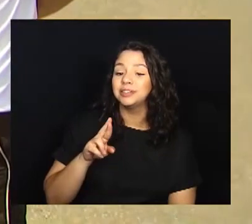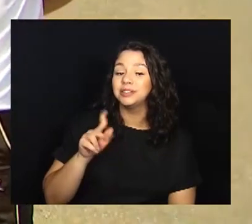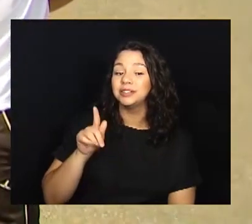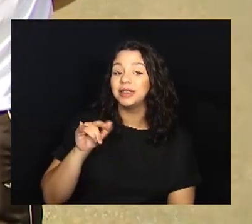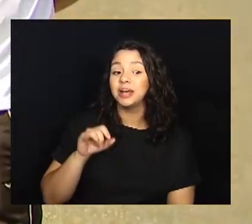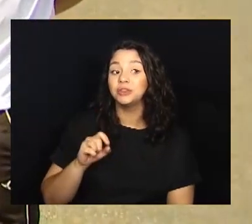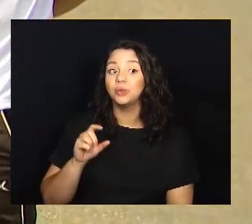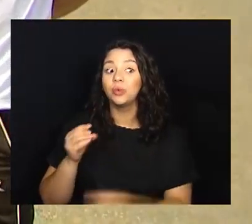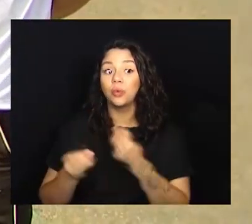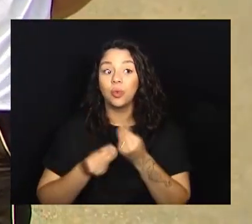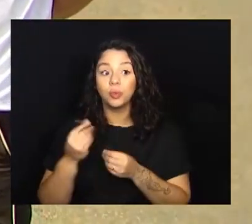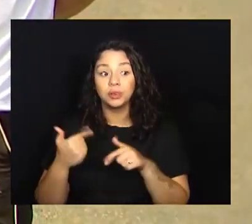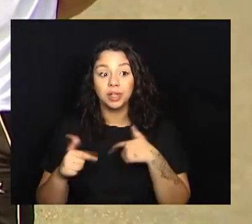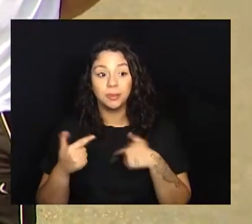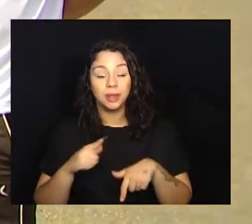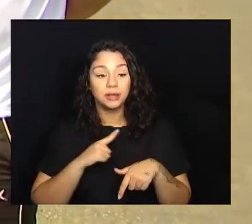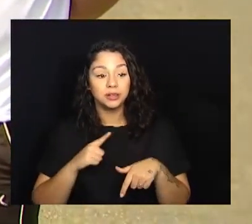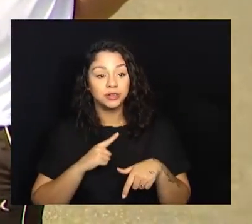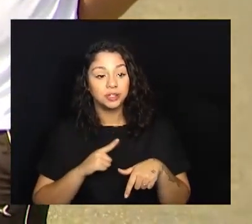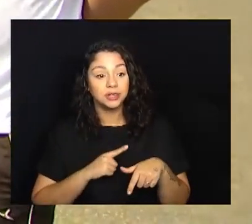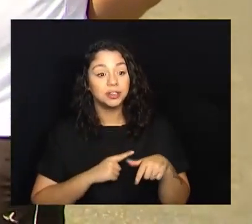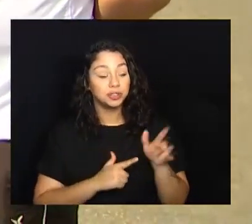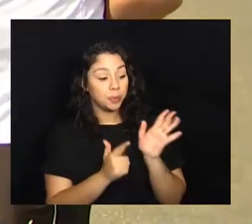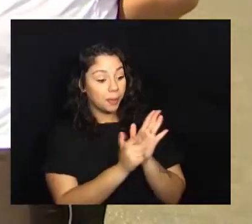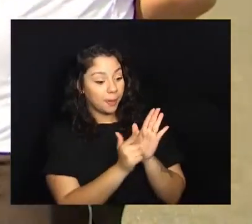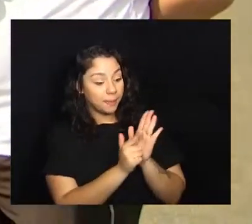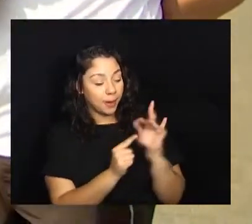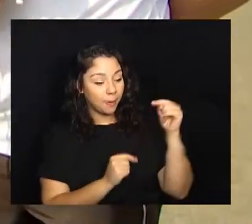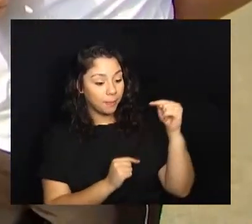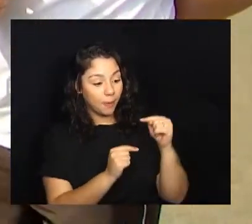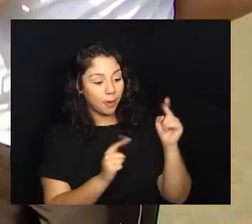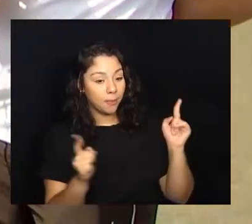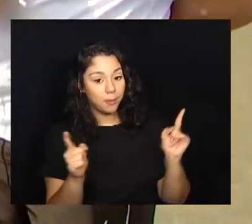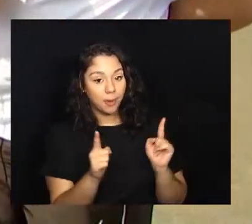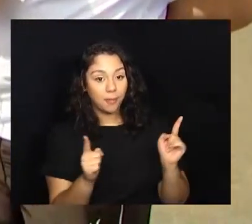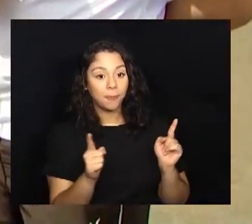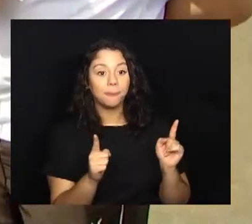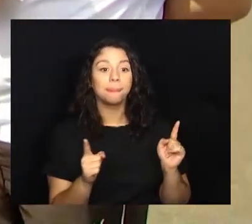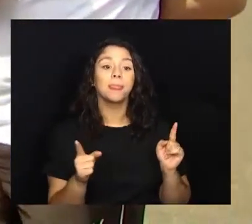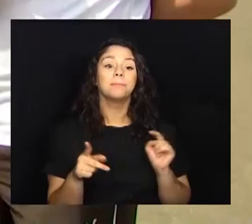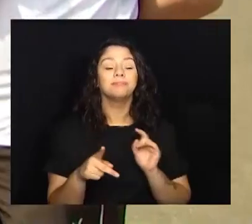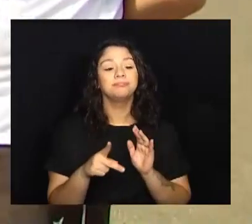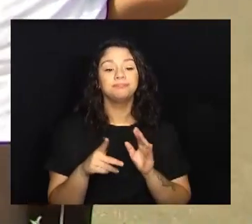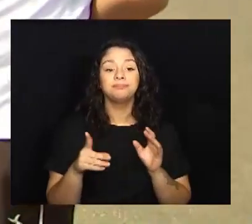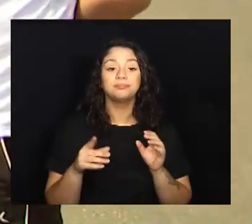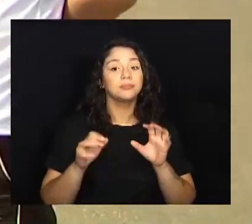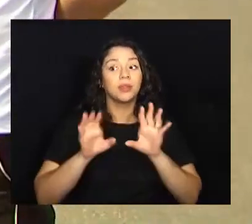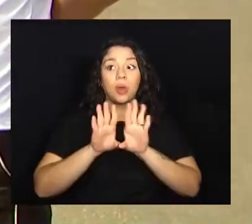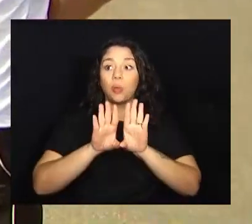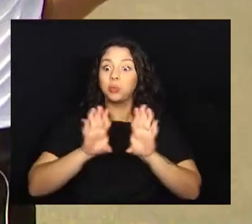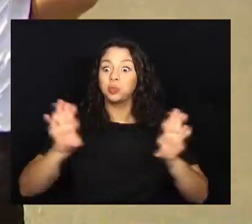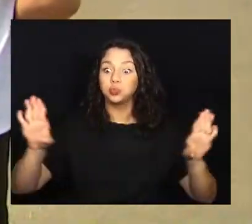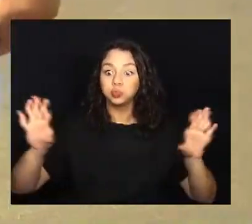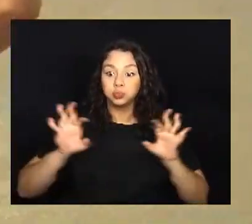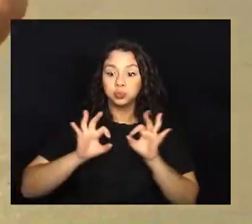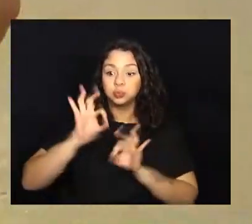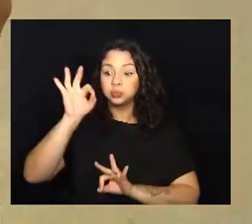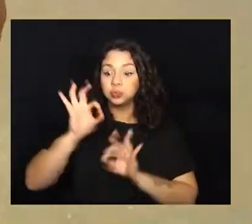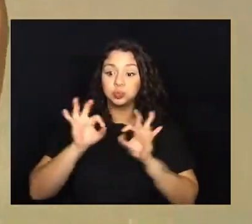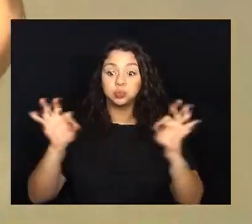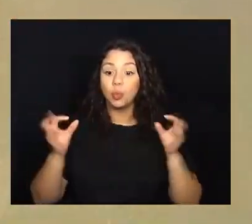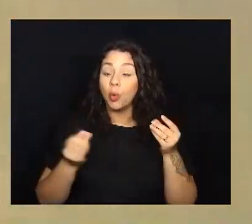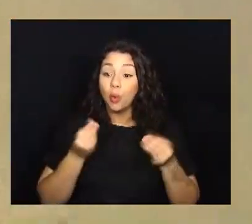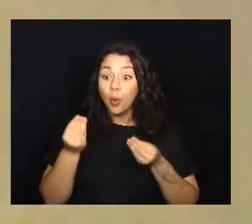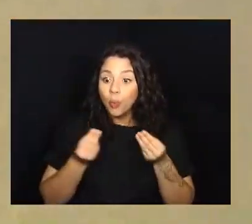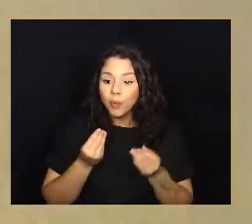ensinar os alunos de passar de uma folha pequena de papel, o desenho, para a dimensão de uma parede?